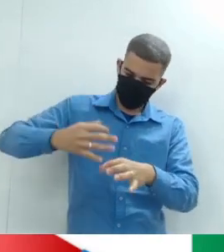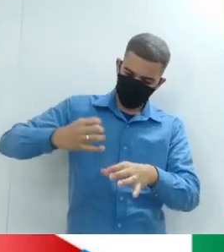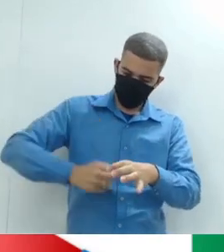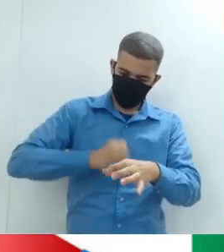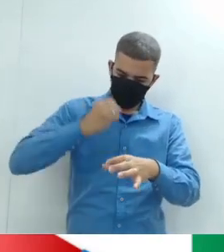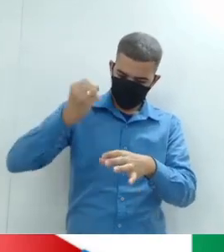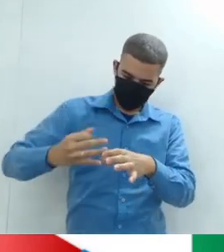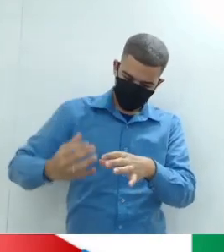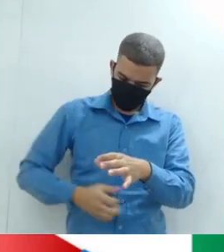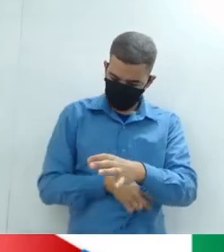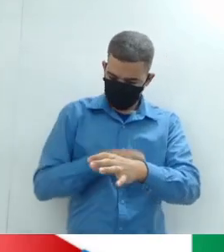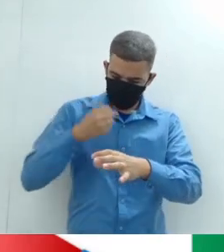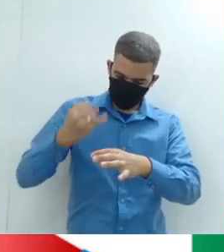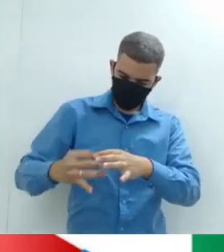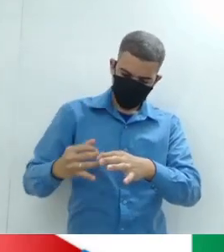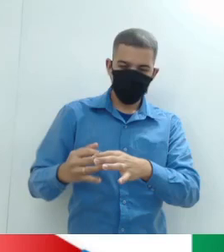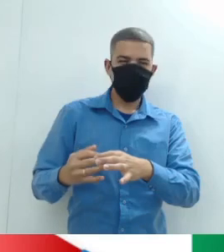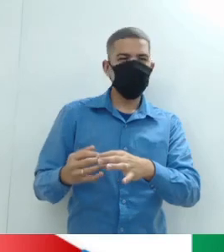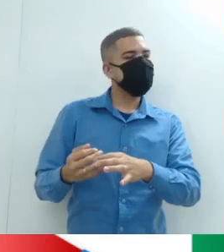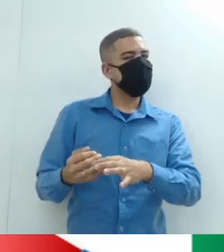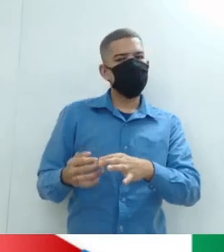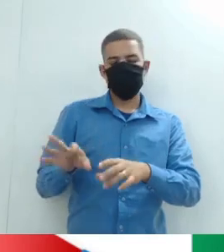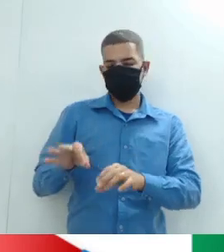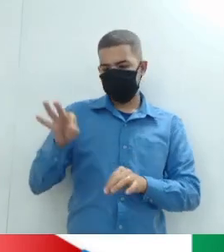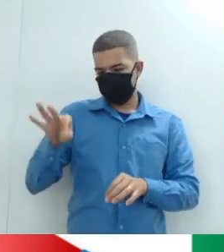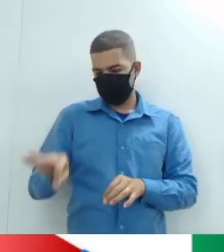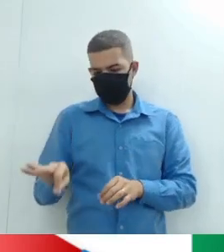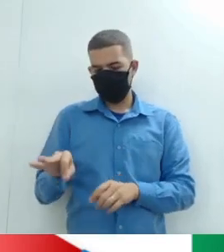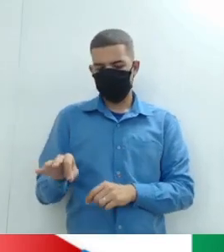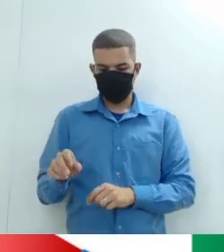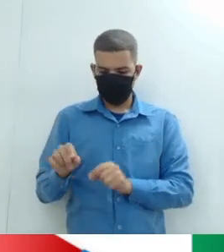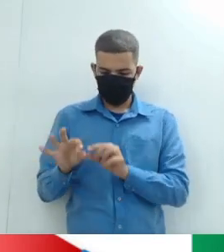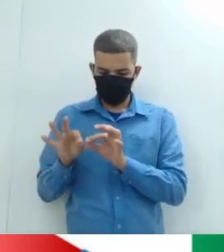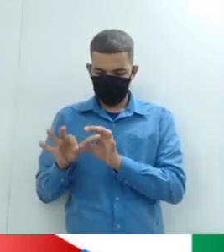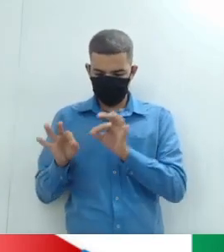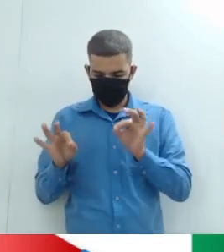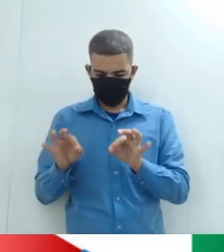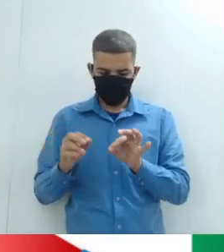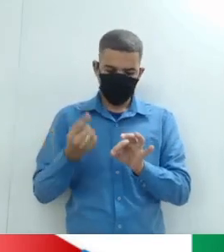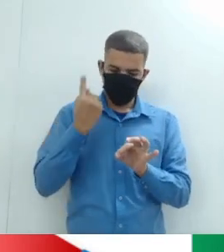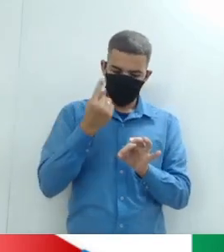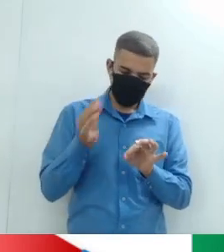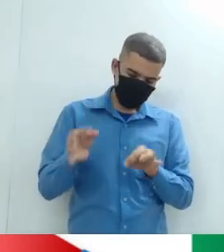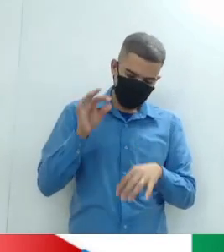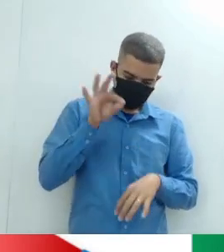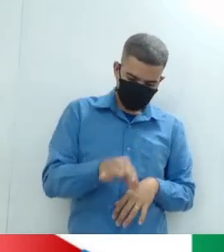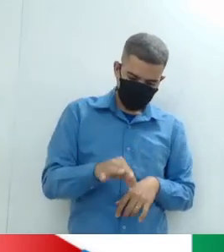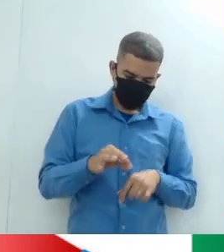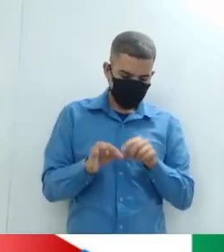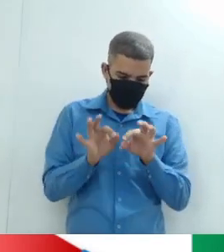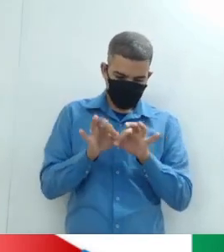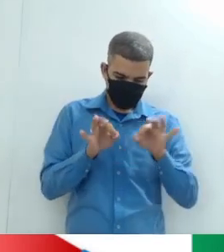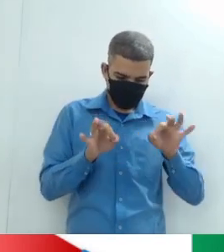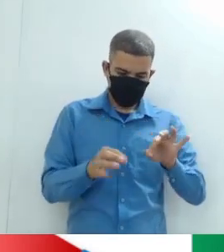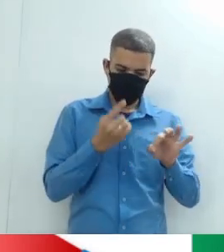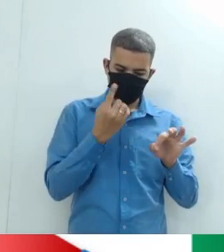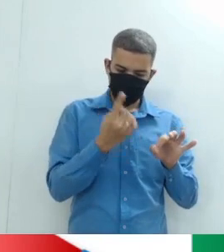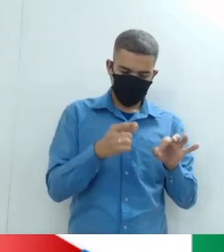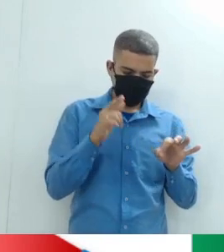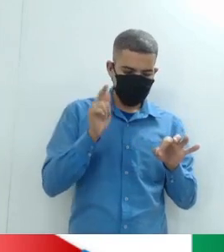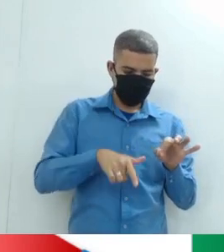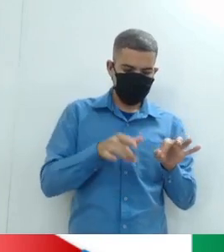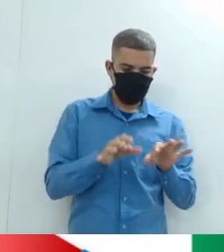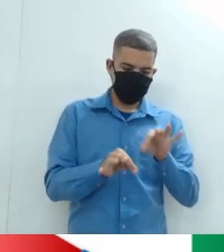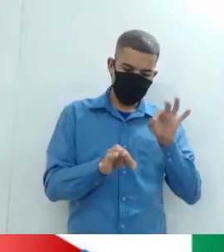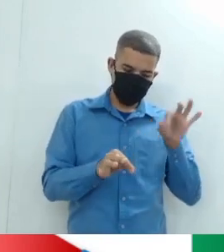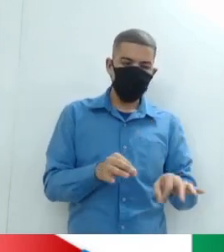aí quando ele achou essa medida certinha de uma muda próxima à outra, aí viraram a referência